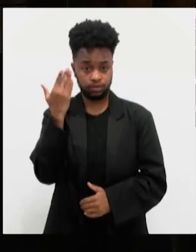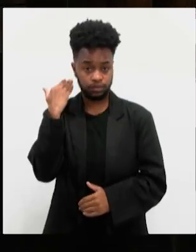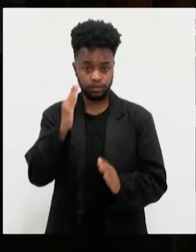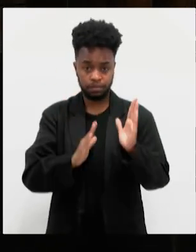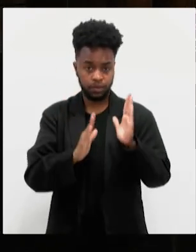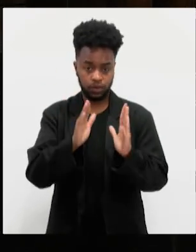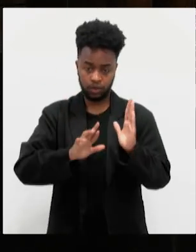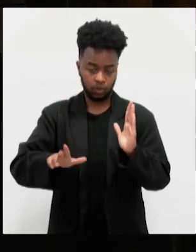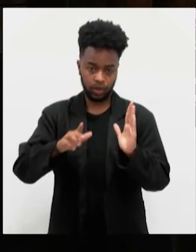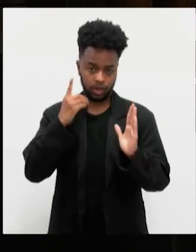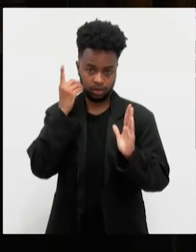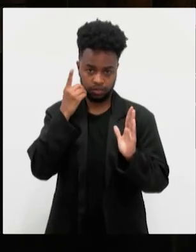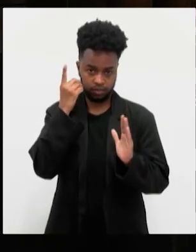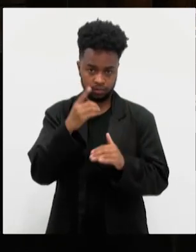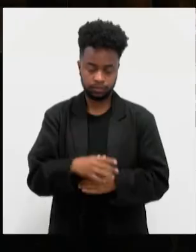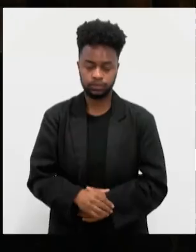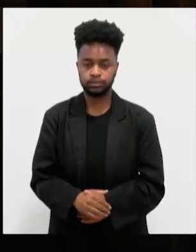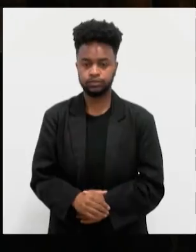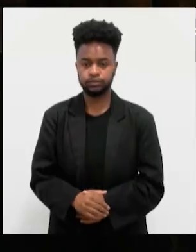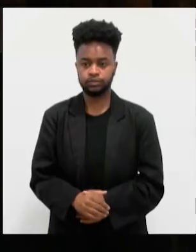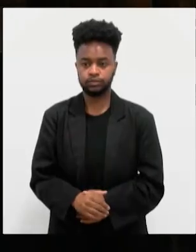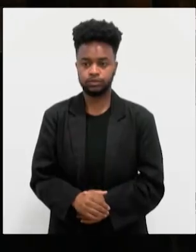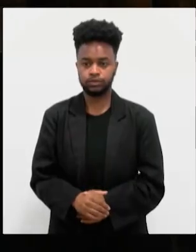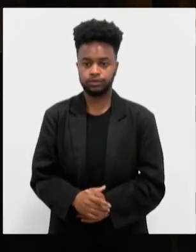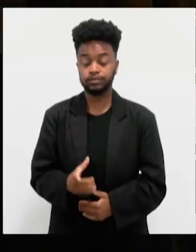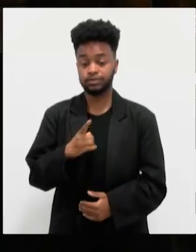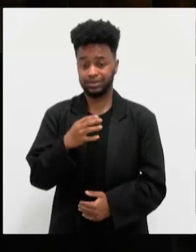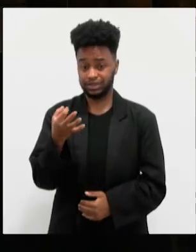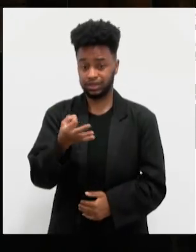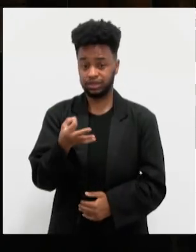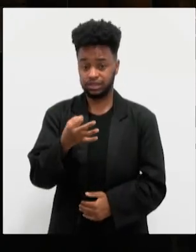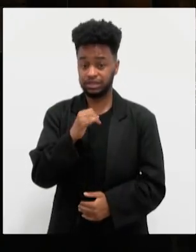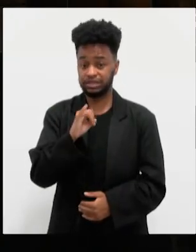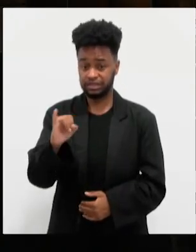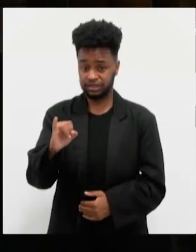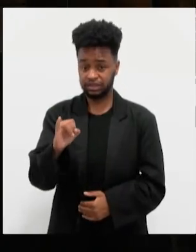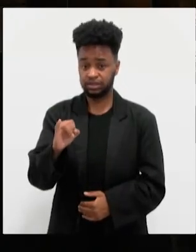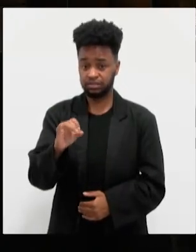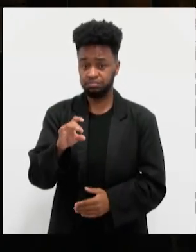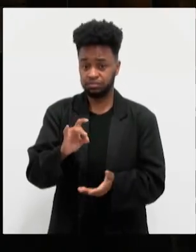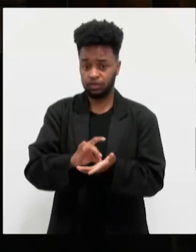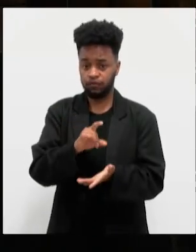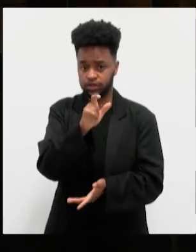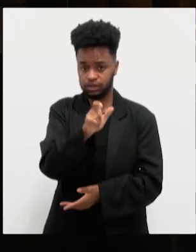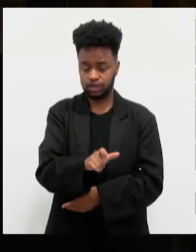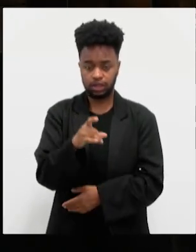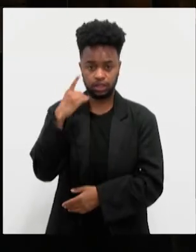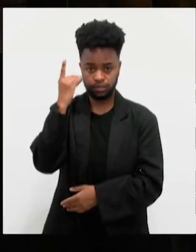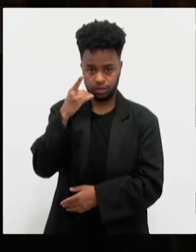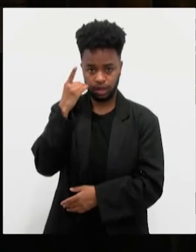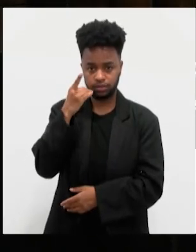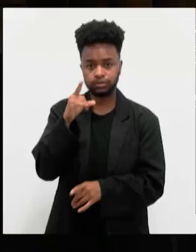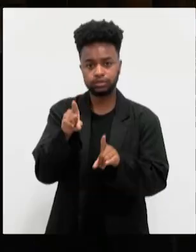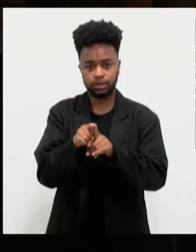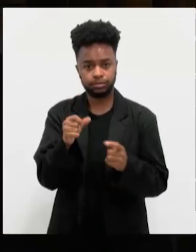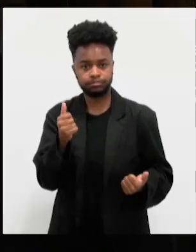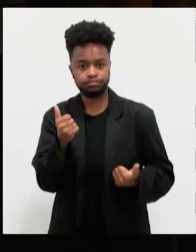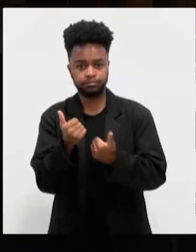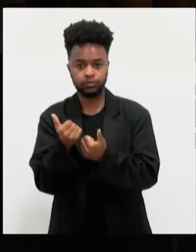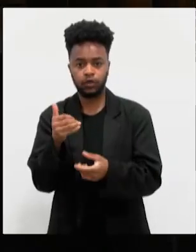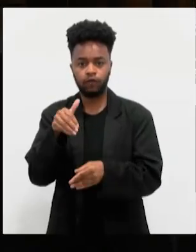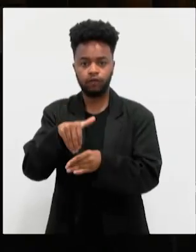não era deputado. Tenho certeza que, se assim o fosse, seria um daqueles que teria